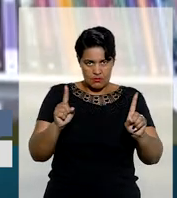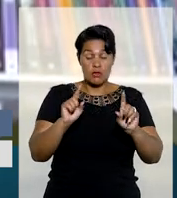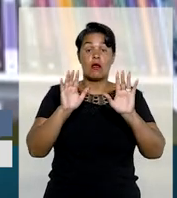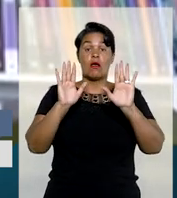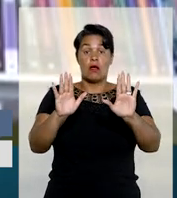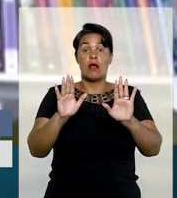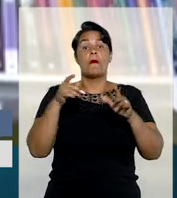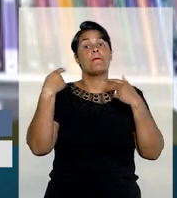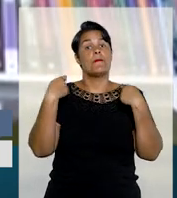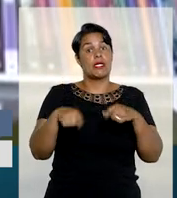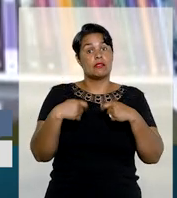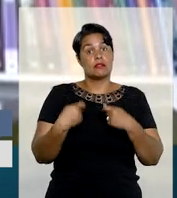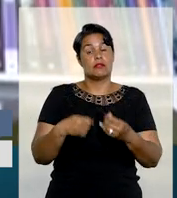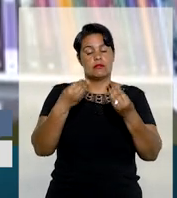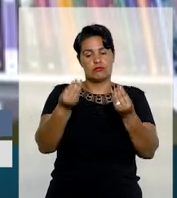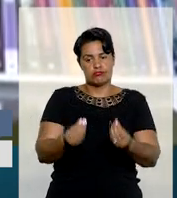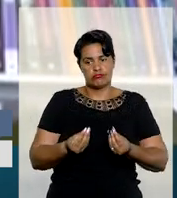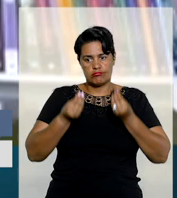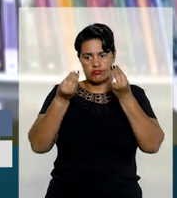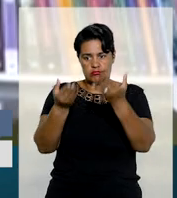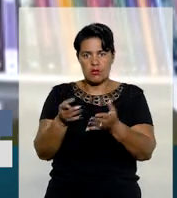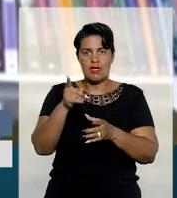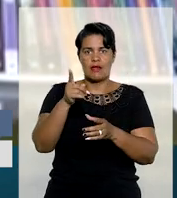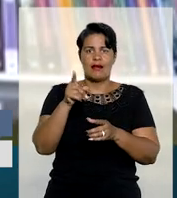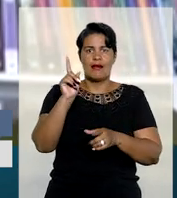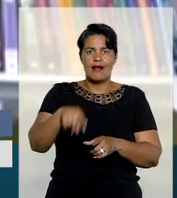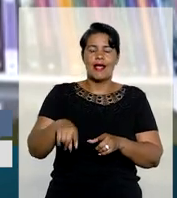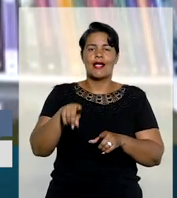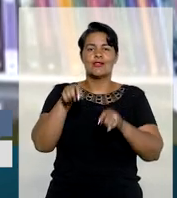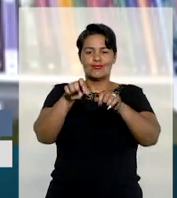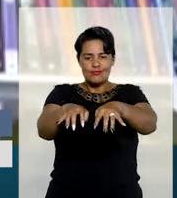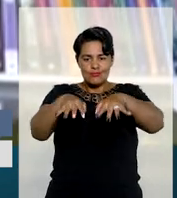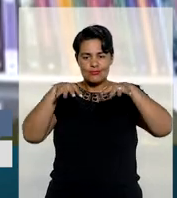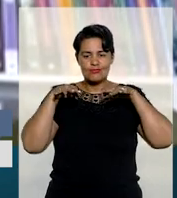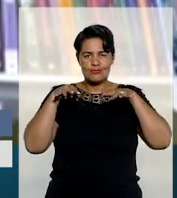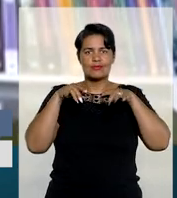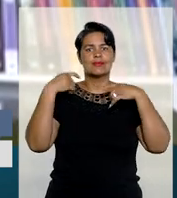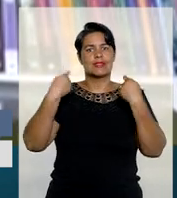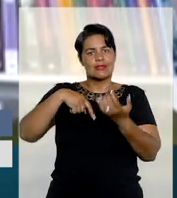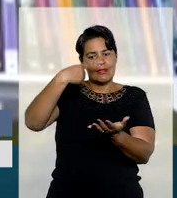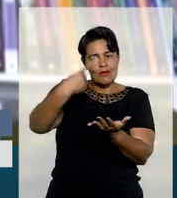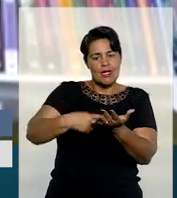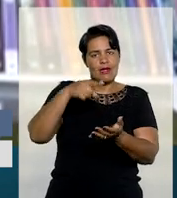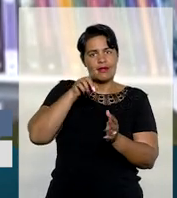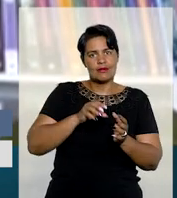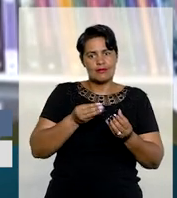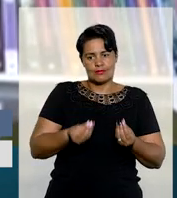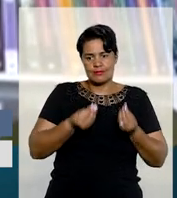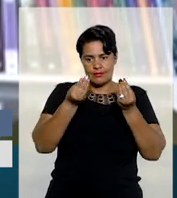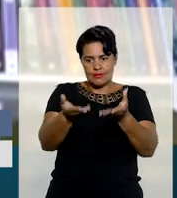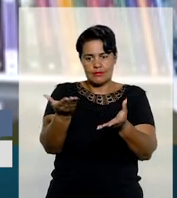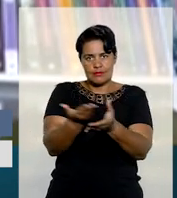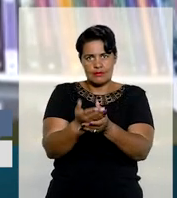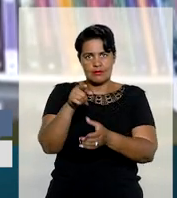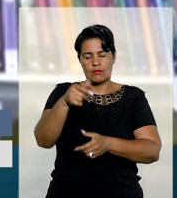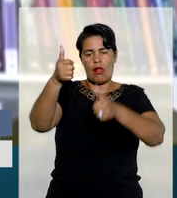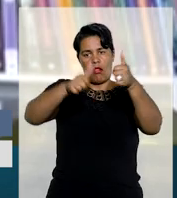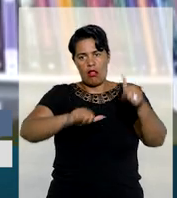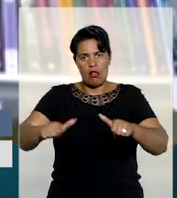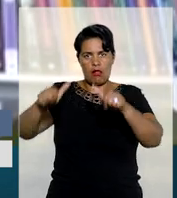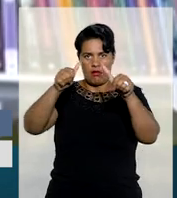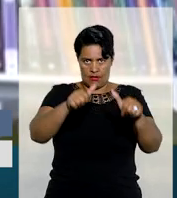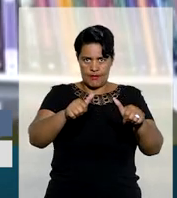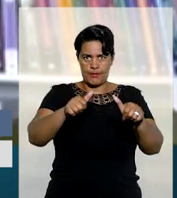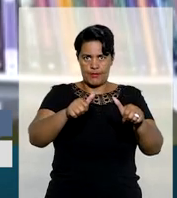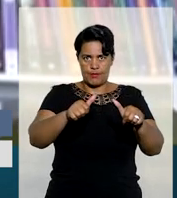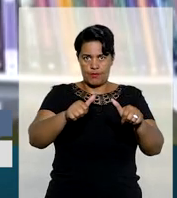monocrática nos tribunais, é necessário levar isso para julgamento na sessão seguinte, quando se tratar de decisão colegiada, né, de